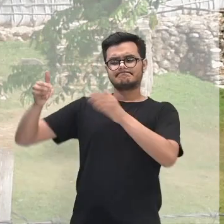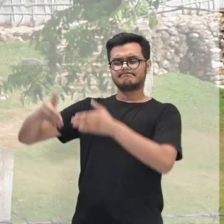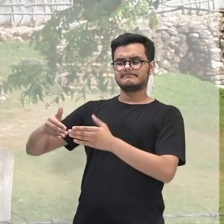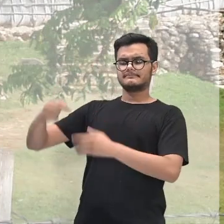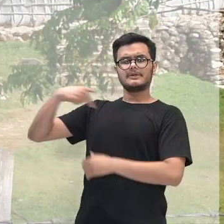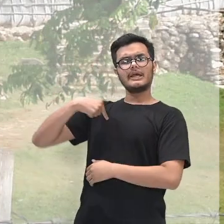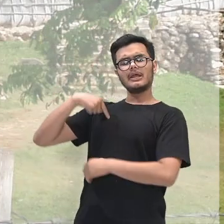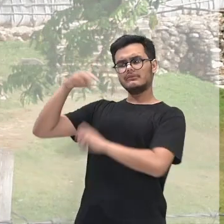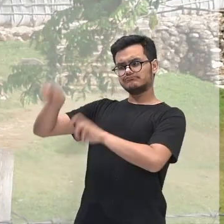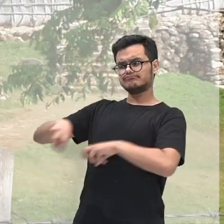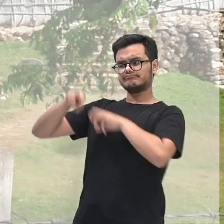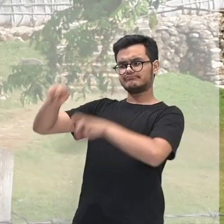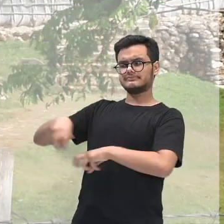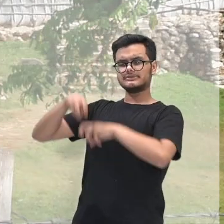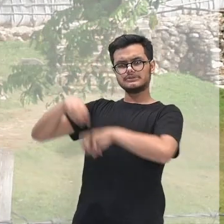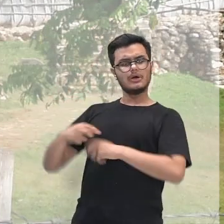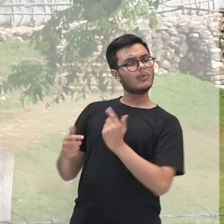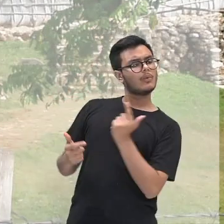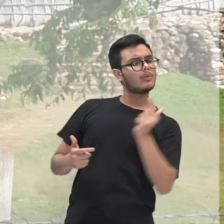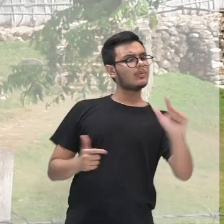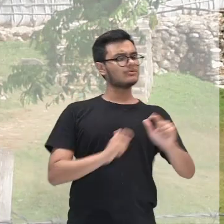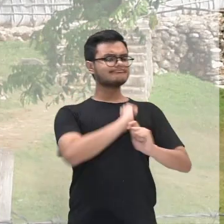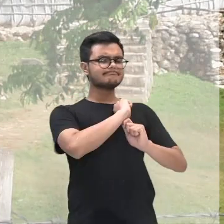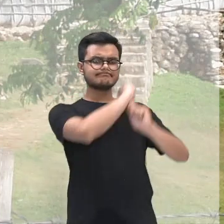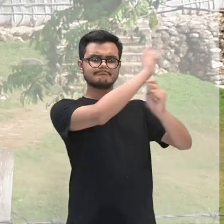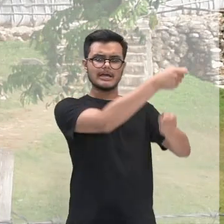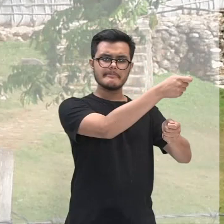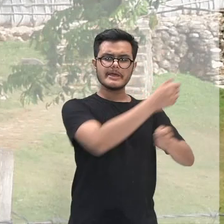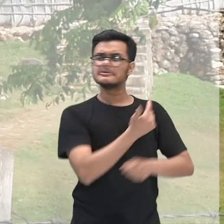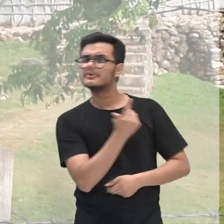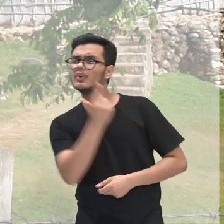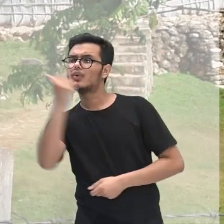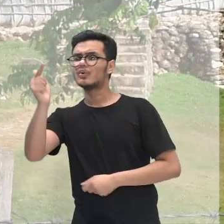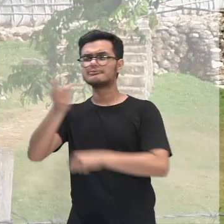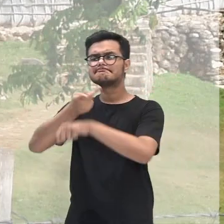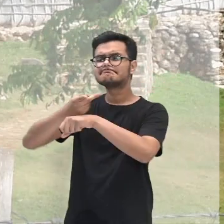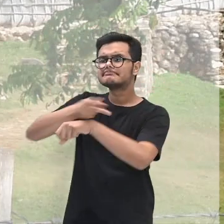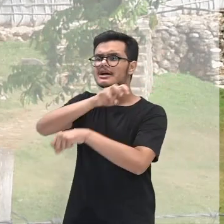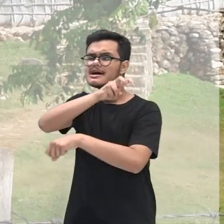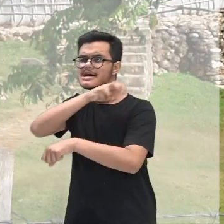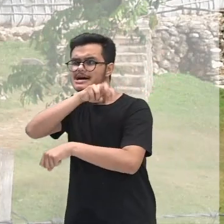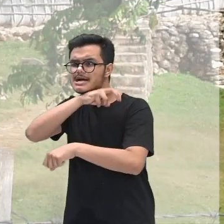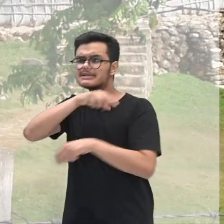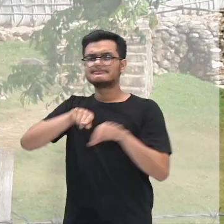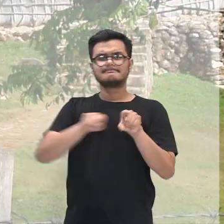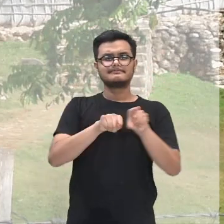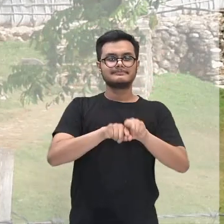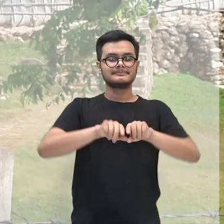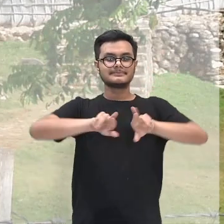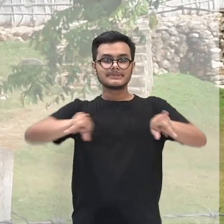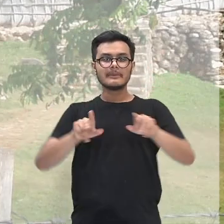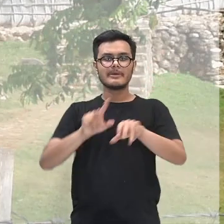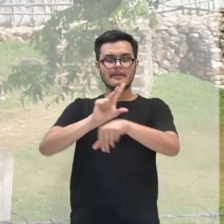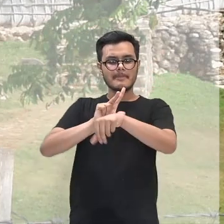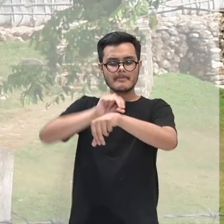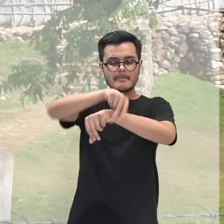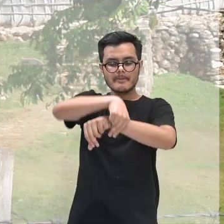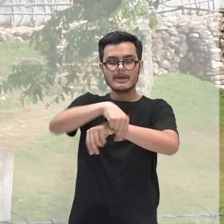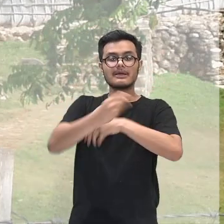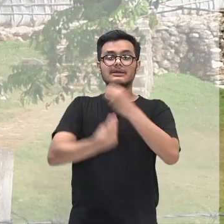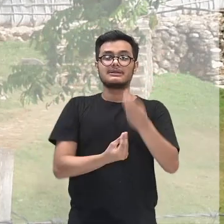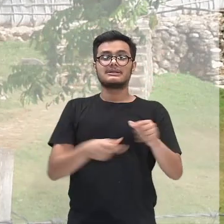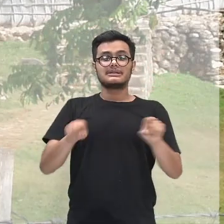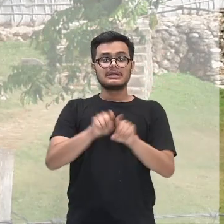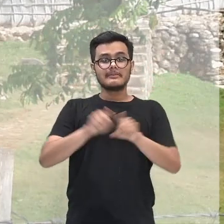prática da agricultura, outros na pesca, outro na caça, outro no artesanato e até mesmo aqueles que se especializavam